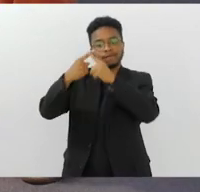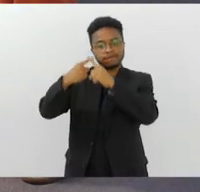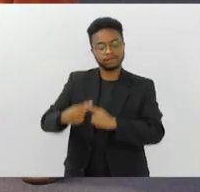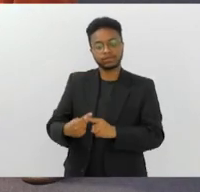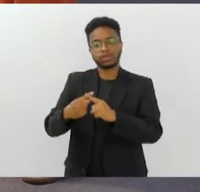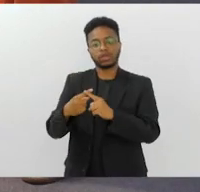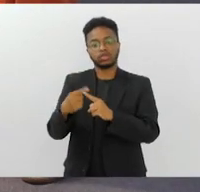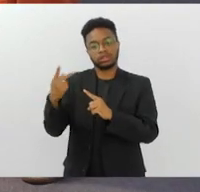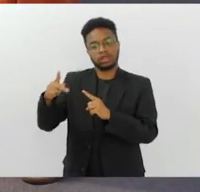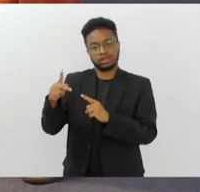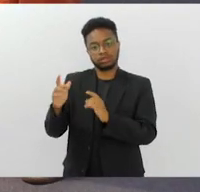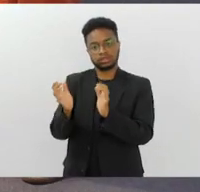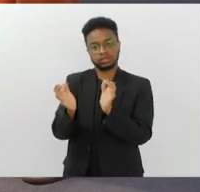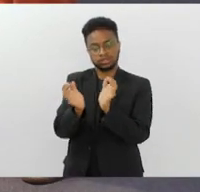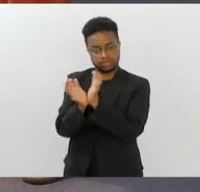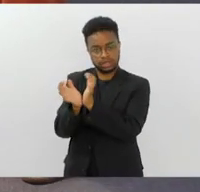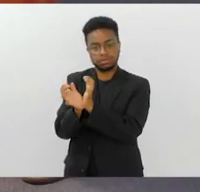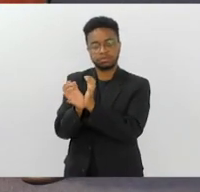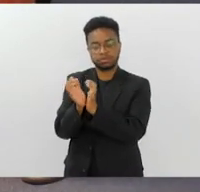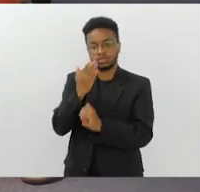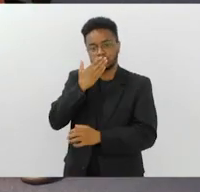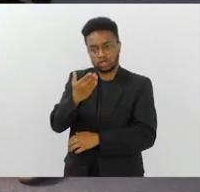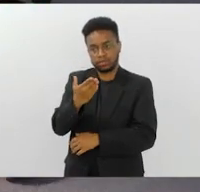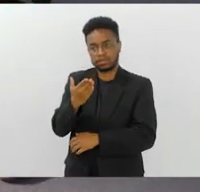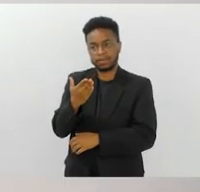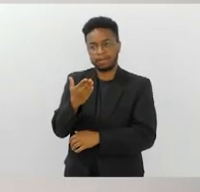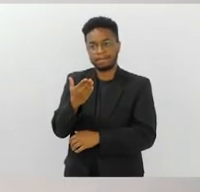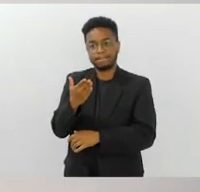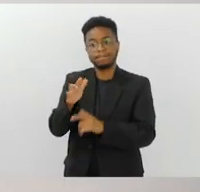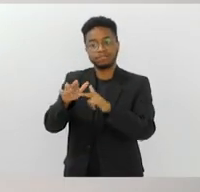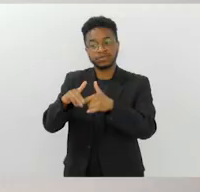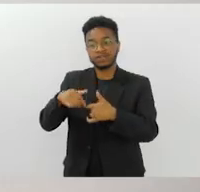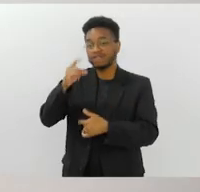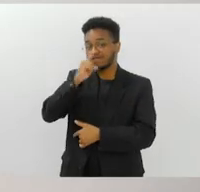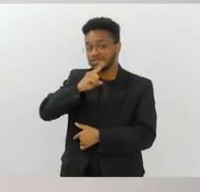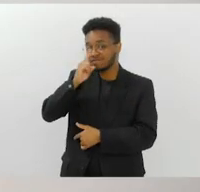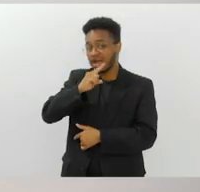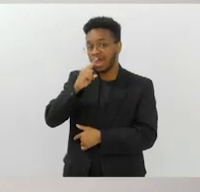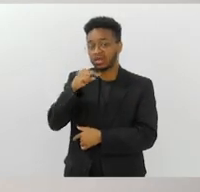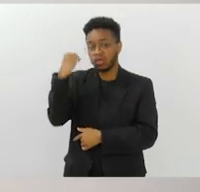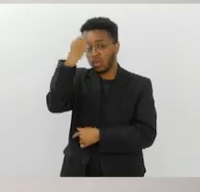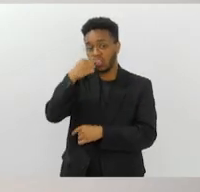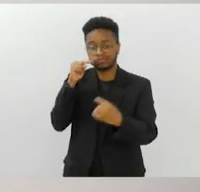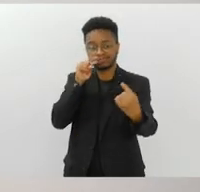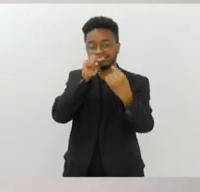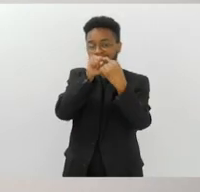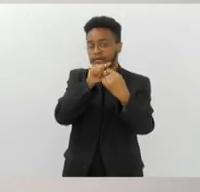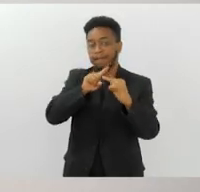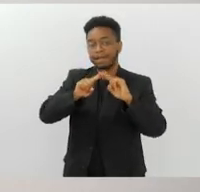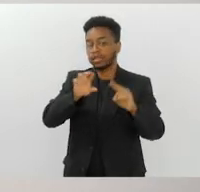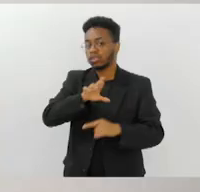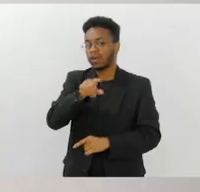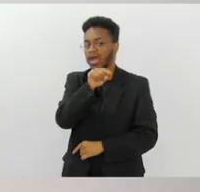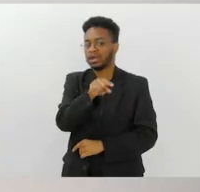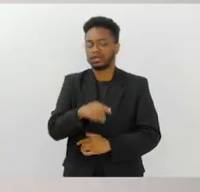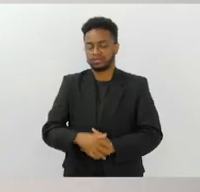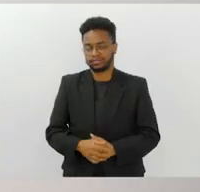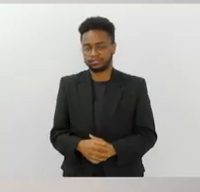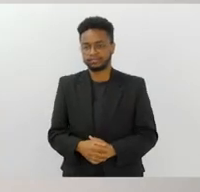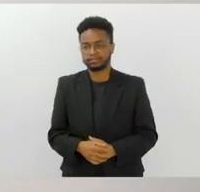seu do seu time do coração eh Por uma questão de identificação de conhecimento facial